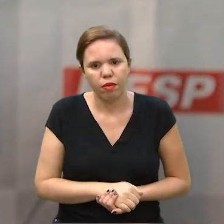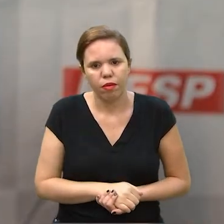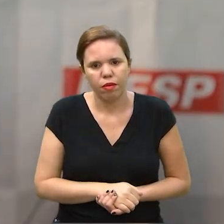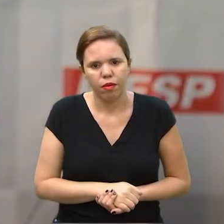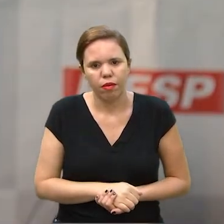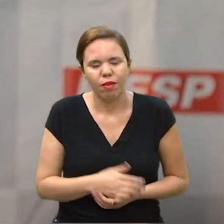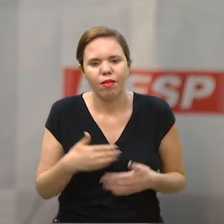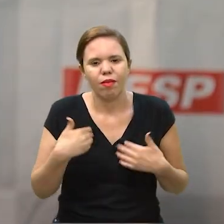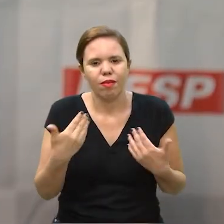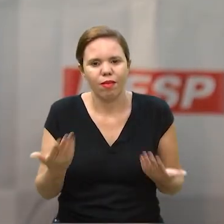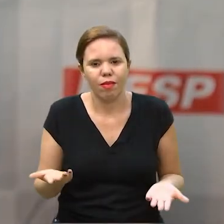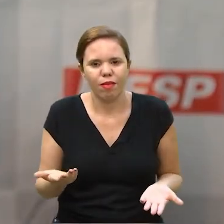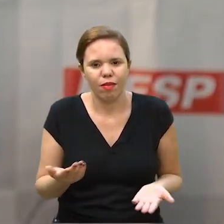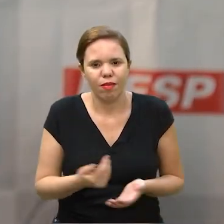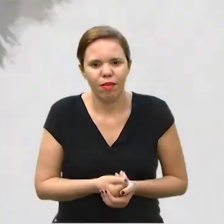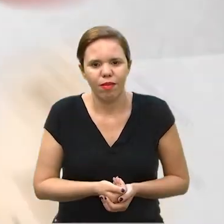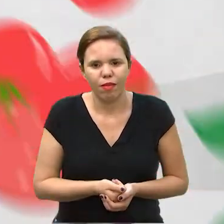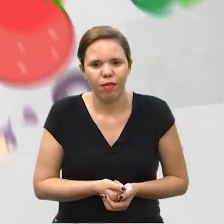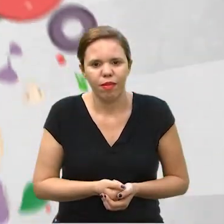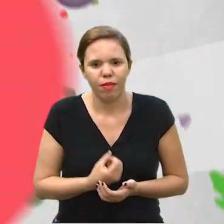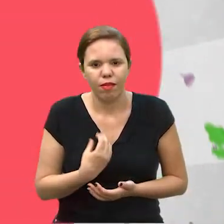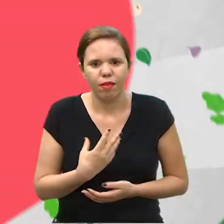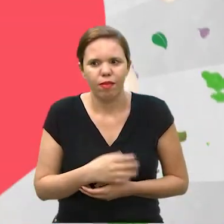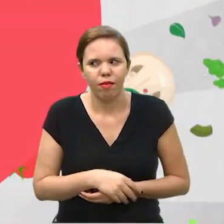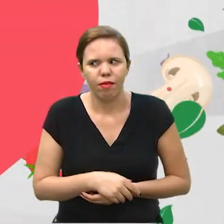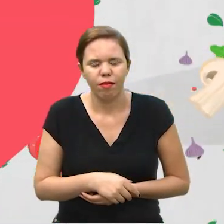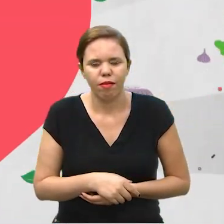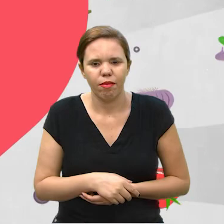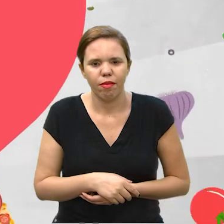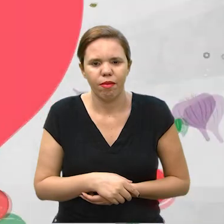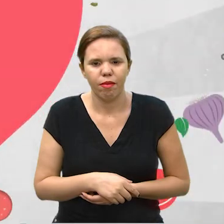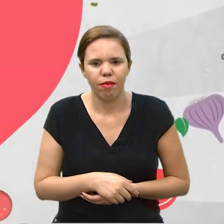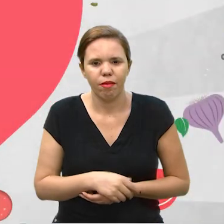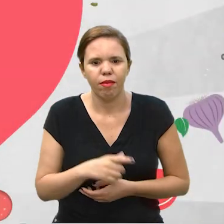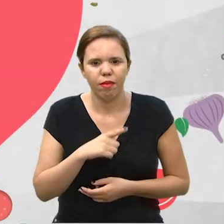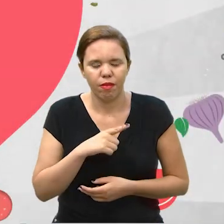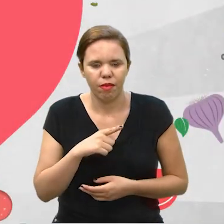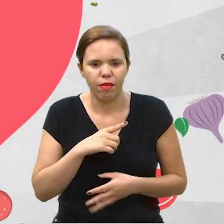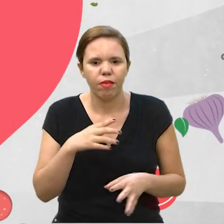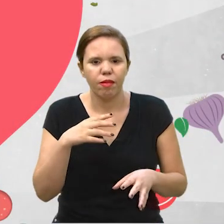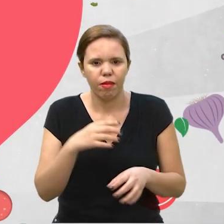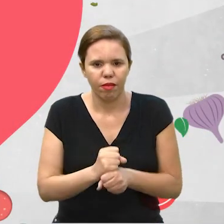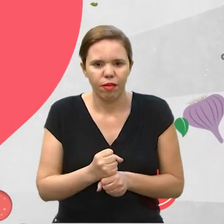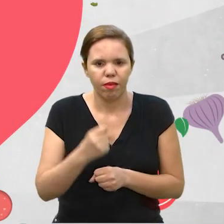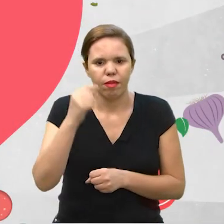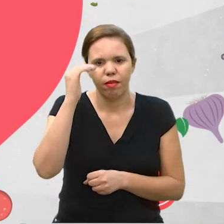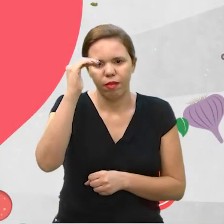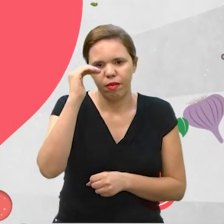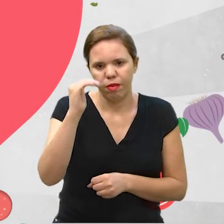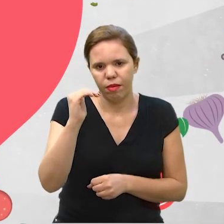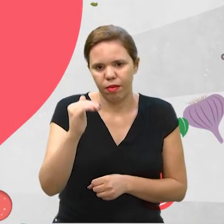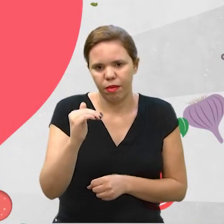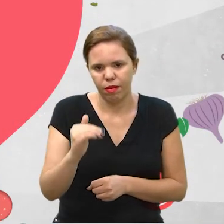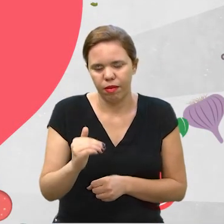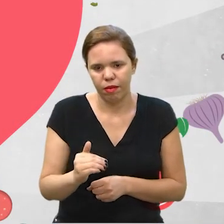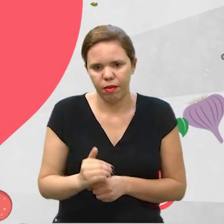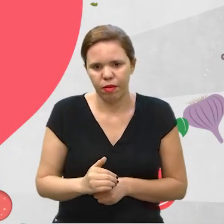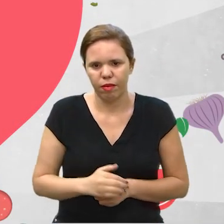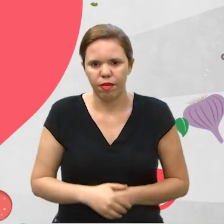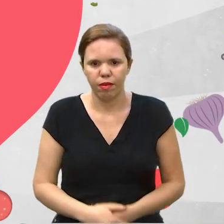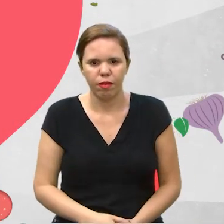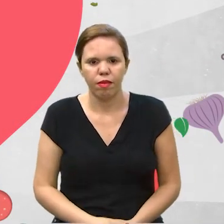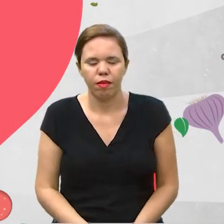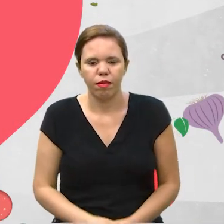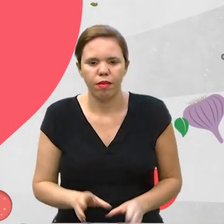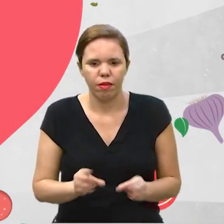que alegria! Coisa boa! Agora que temos a pontuação de cada uma delas, vamos à